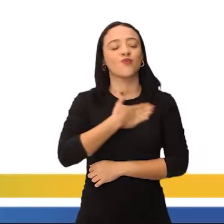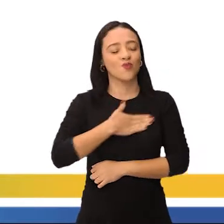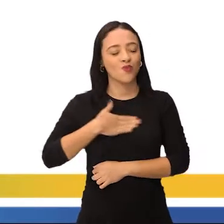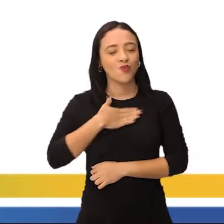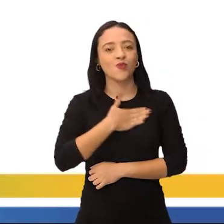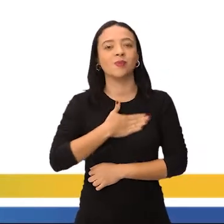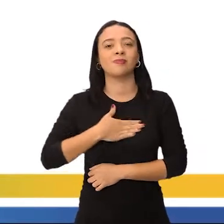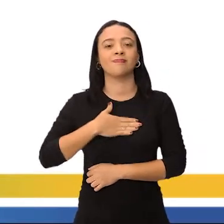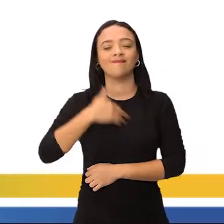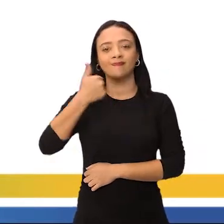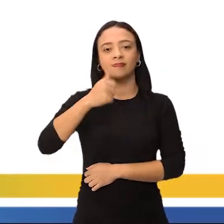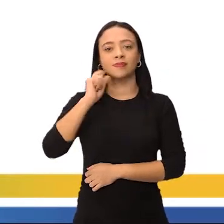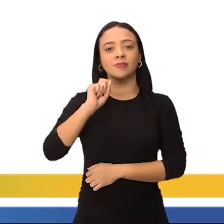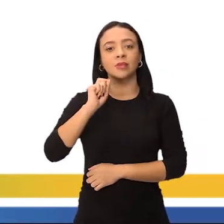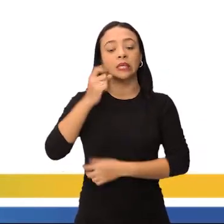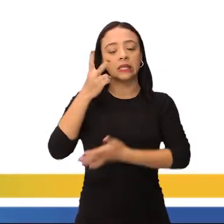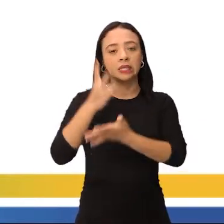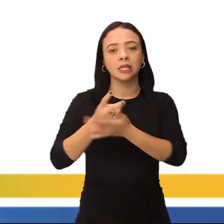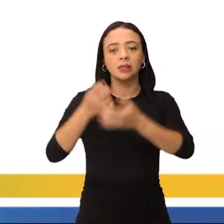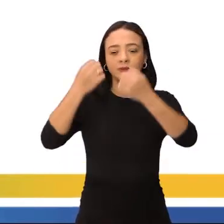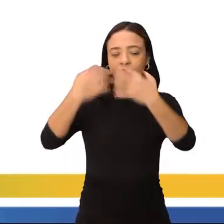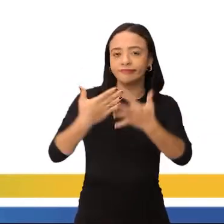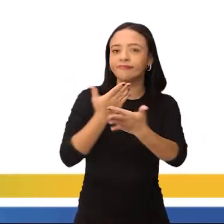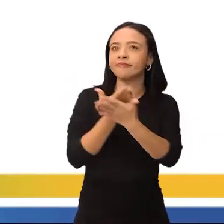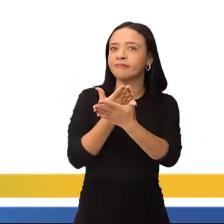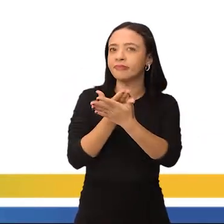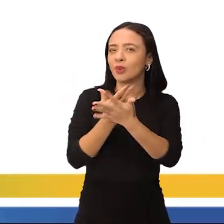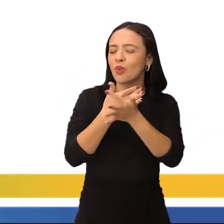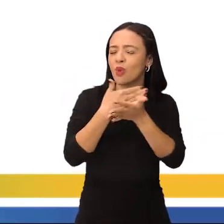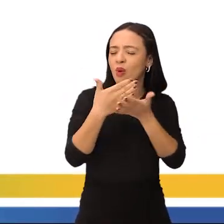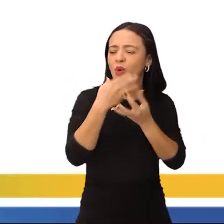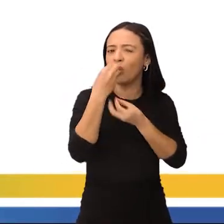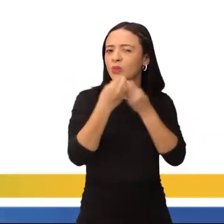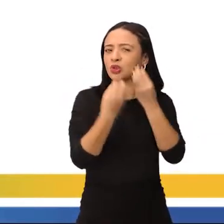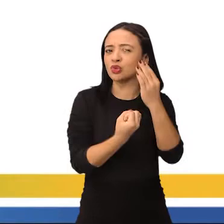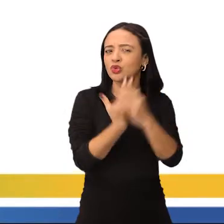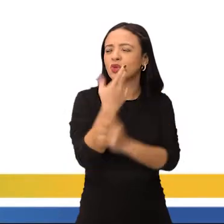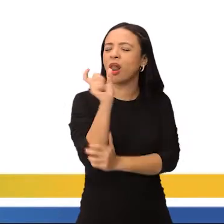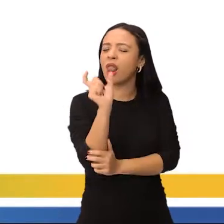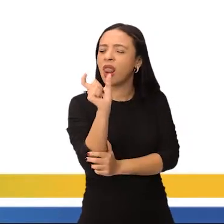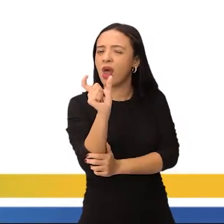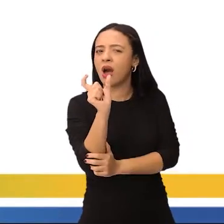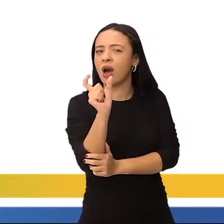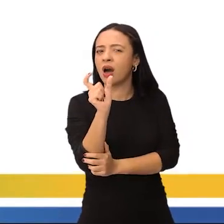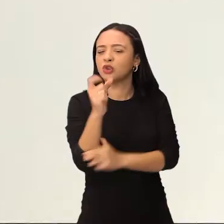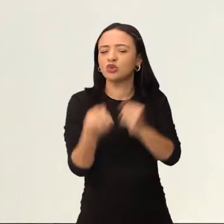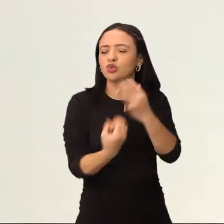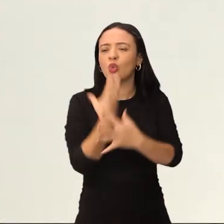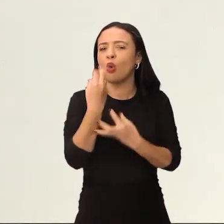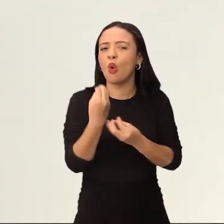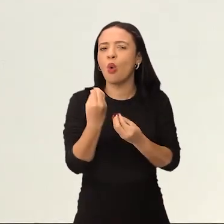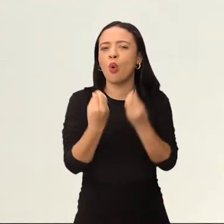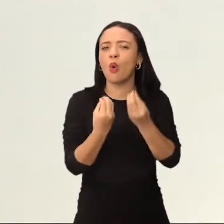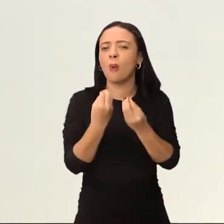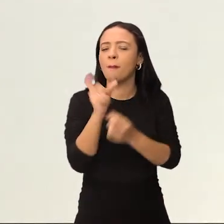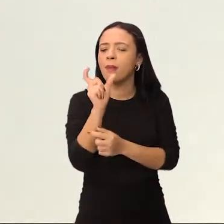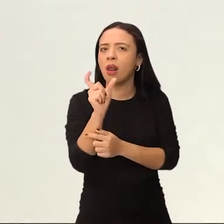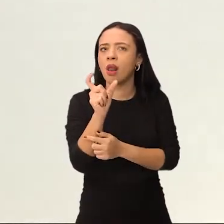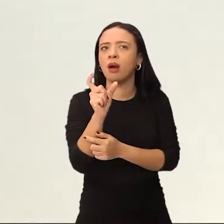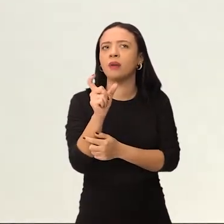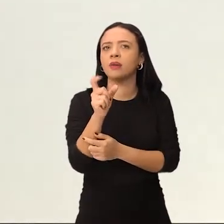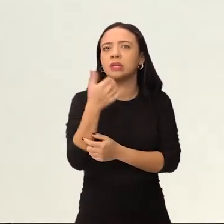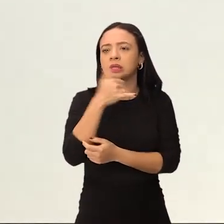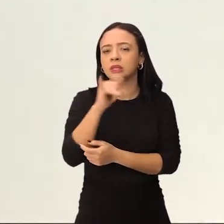gosto muito de estudar o comecinho da palavra né da onde que vem a palavra eletricidade